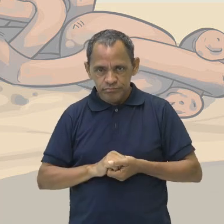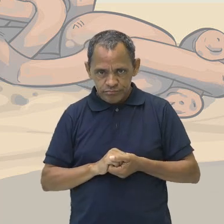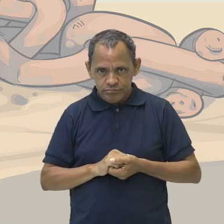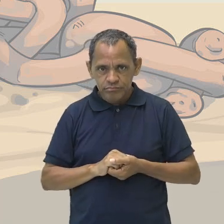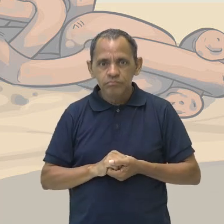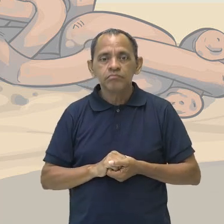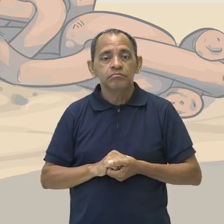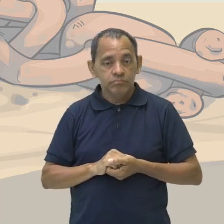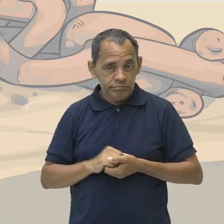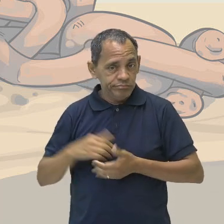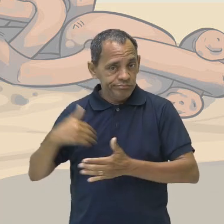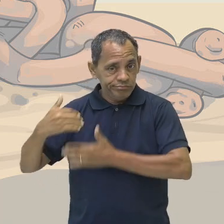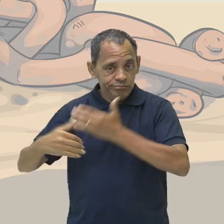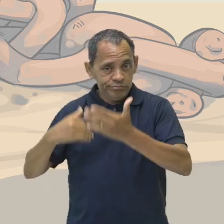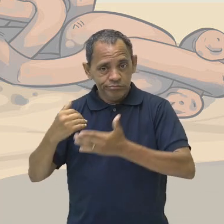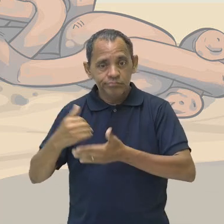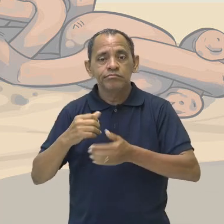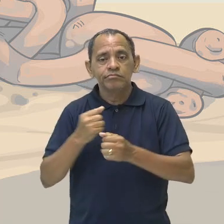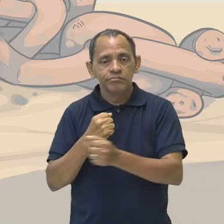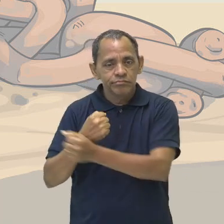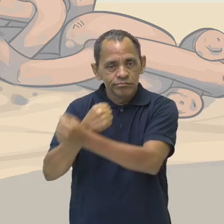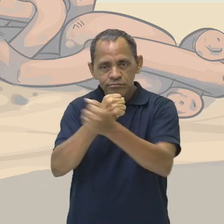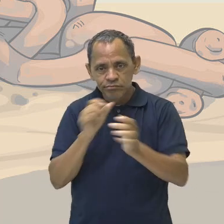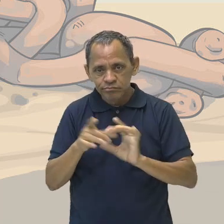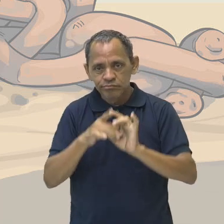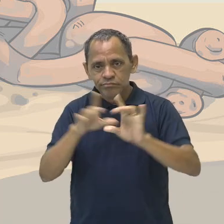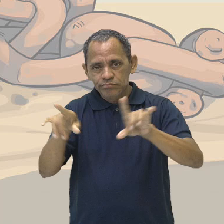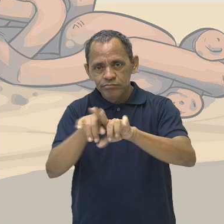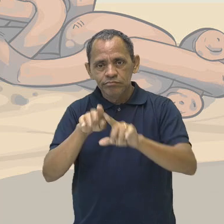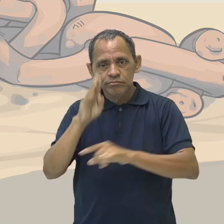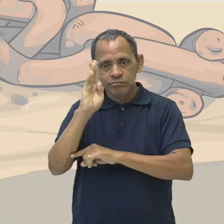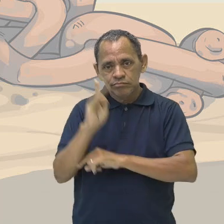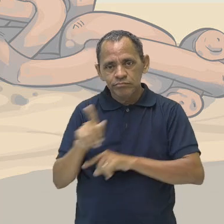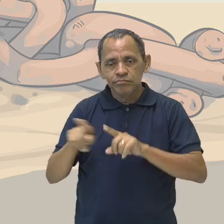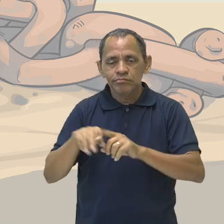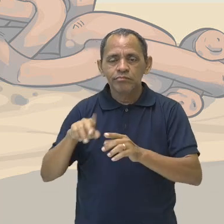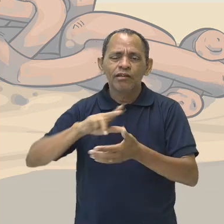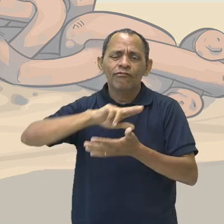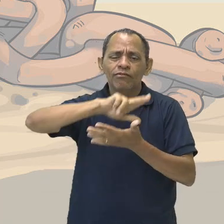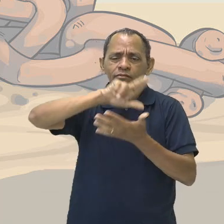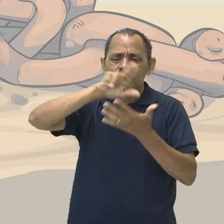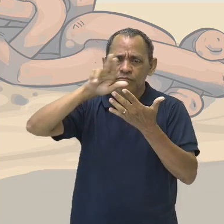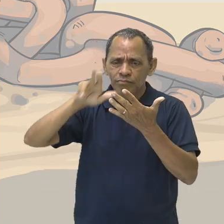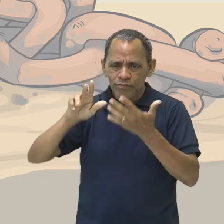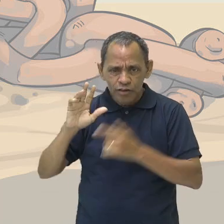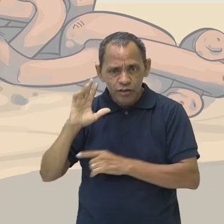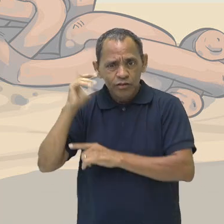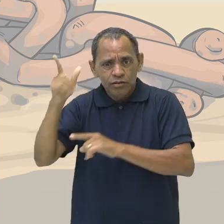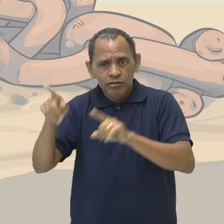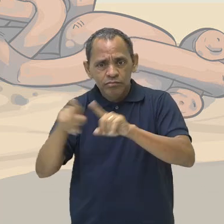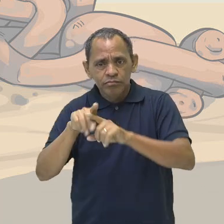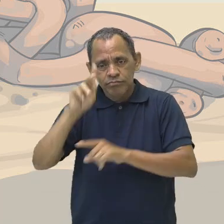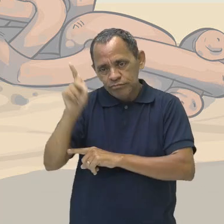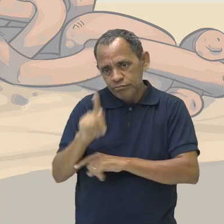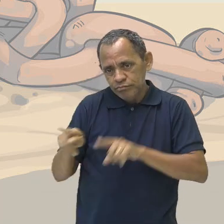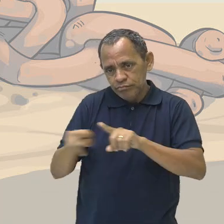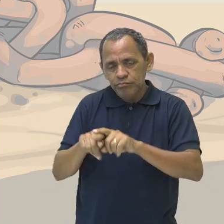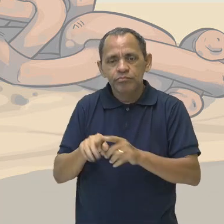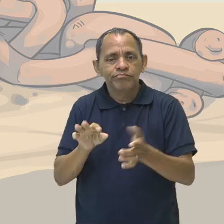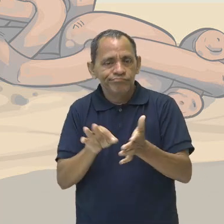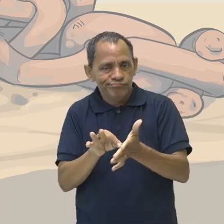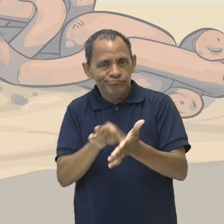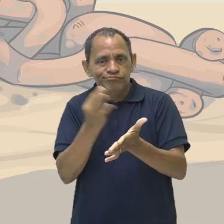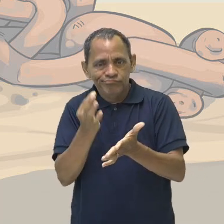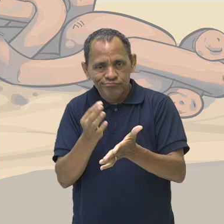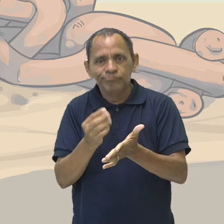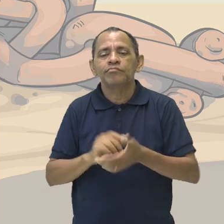da escravatura no Brasil foi marcado por uma série de eventos históricos que culminaram na promulgação da Lei